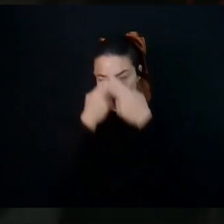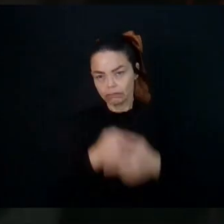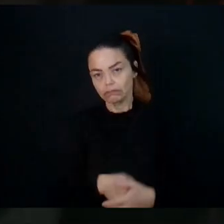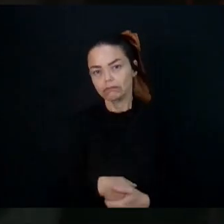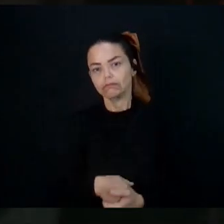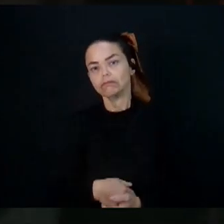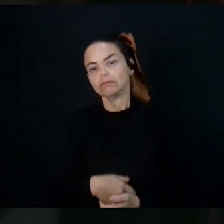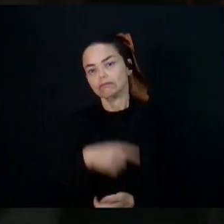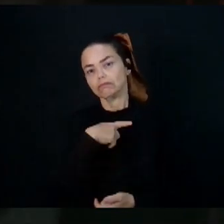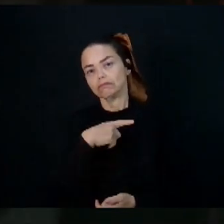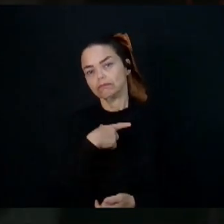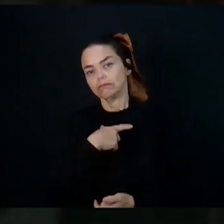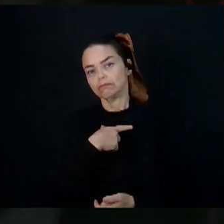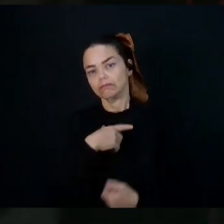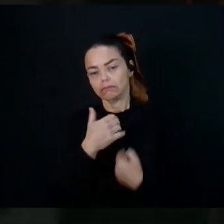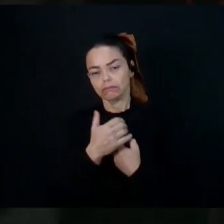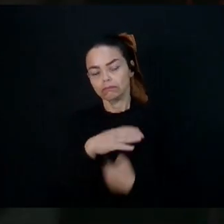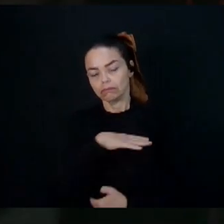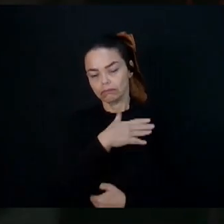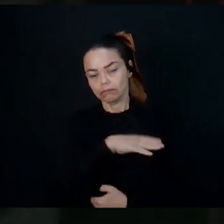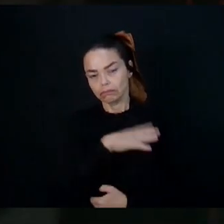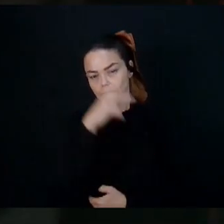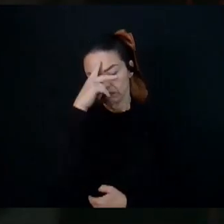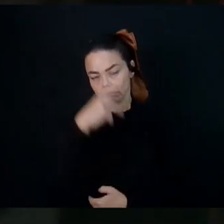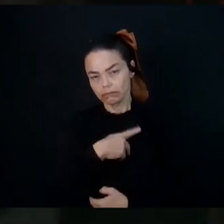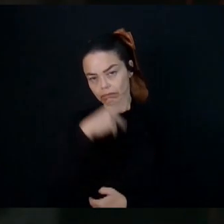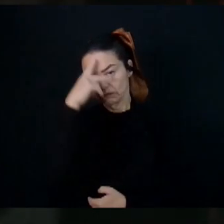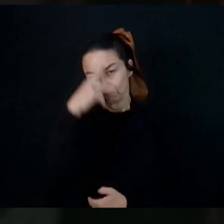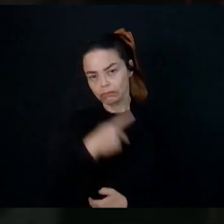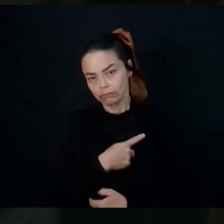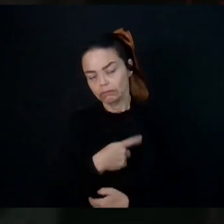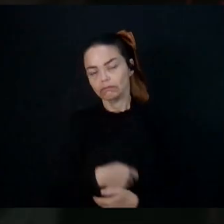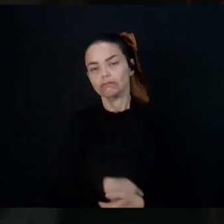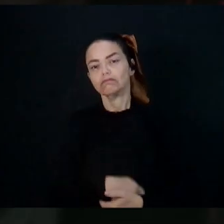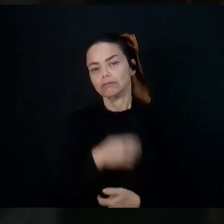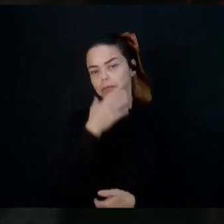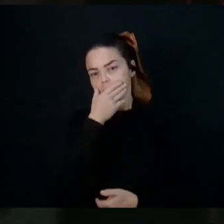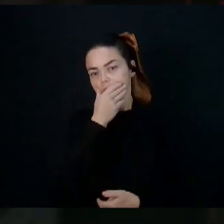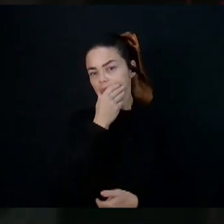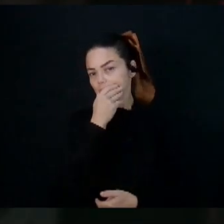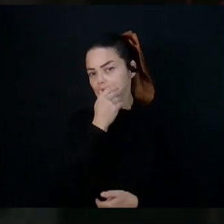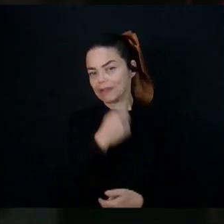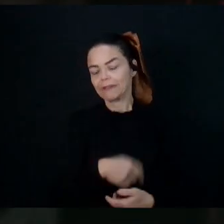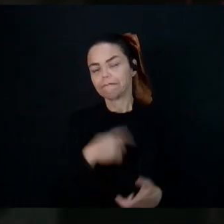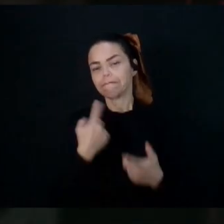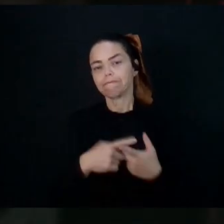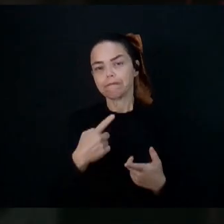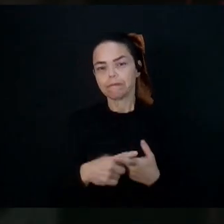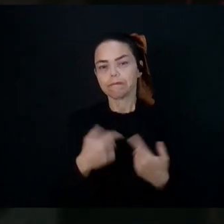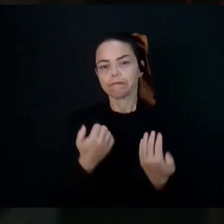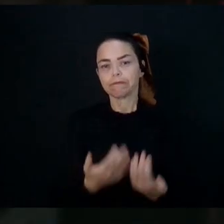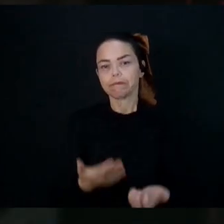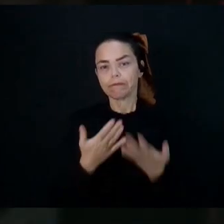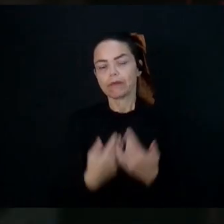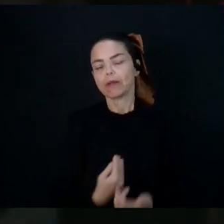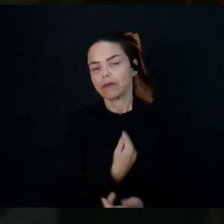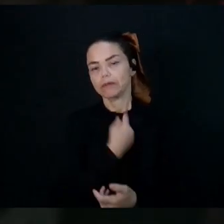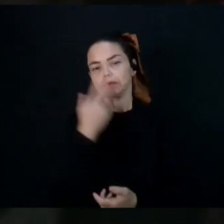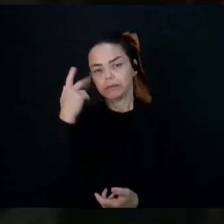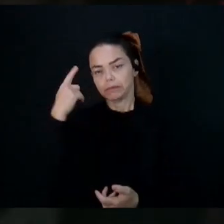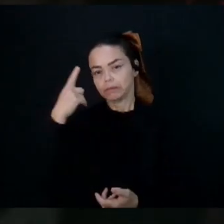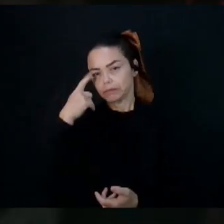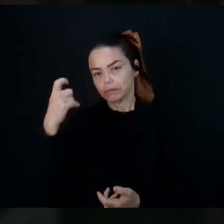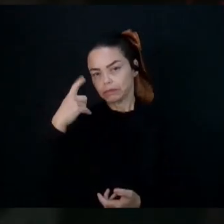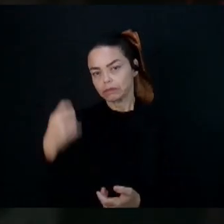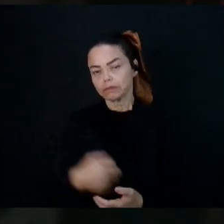uma compaixão comigo mesmo e, de repente, seguir uma vida mais leve. Eu tô falando isso por quê? Porque é interessante você saber que é